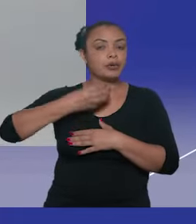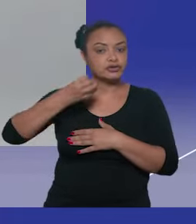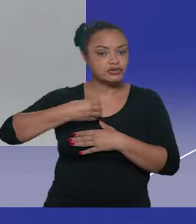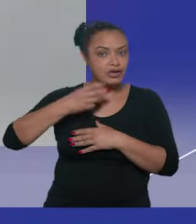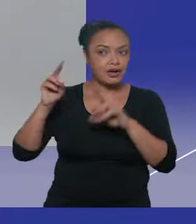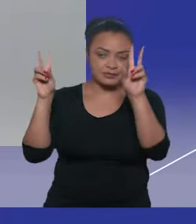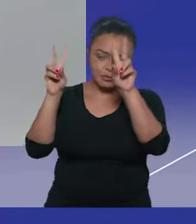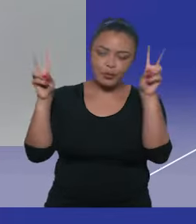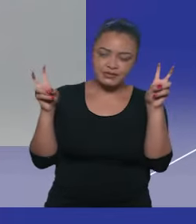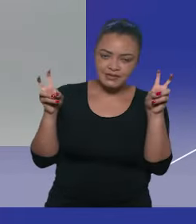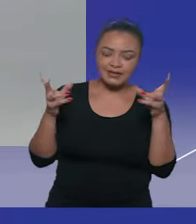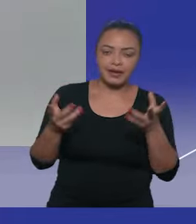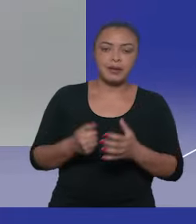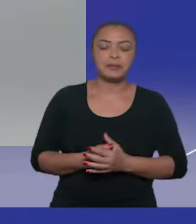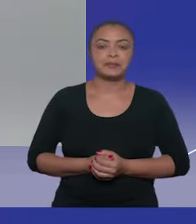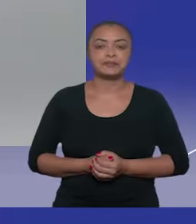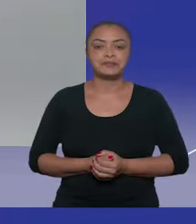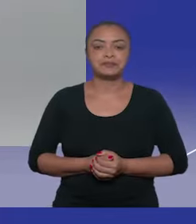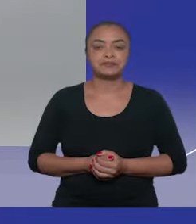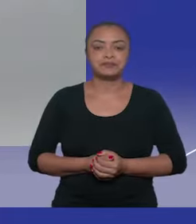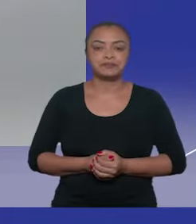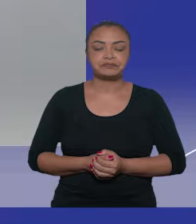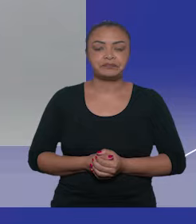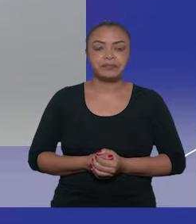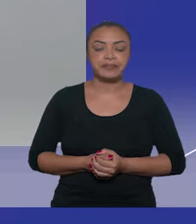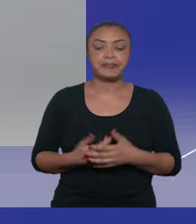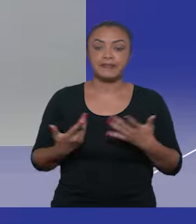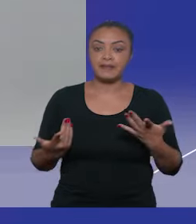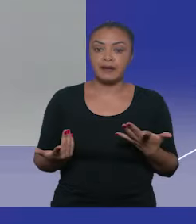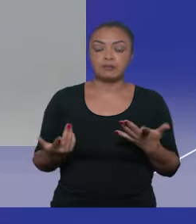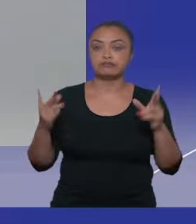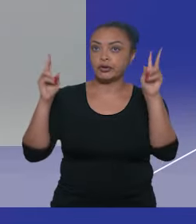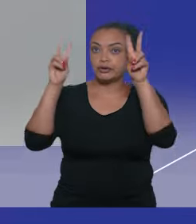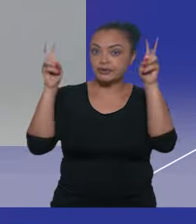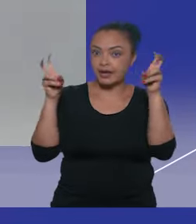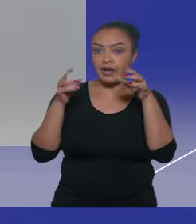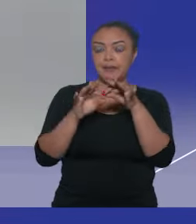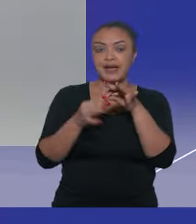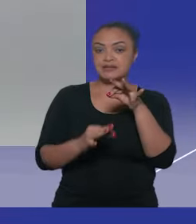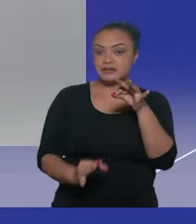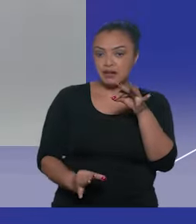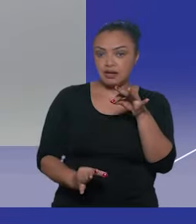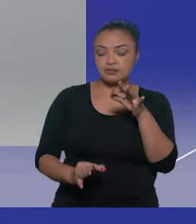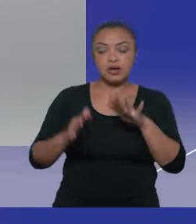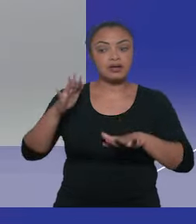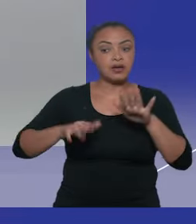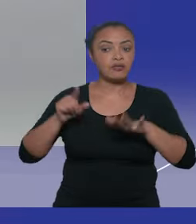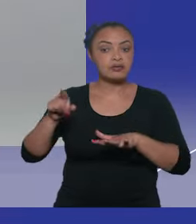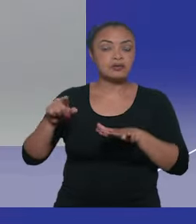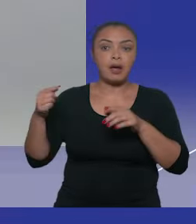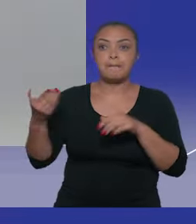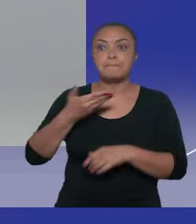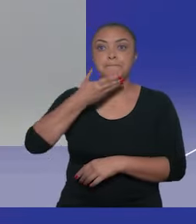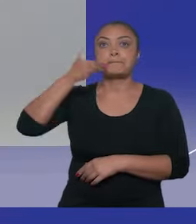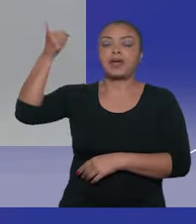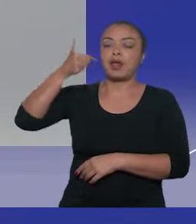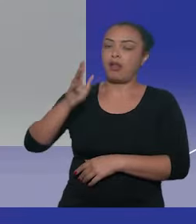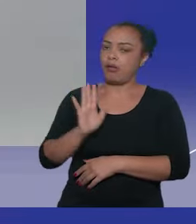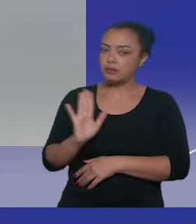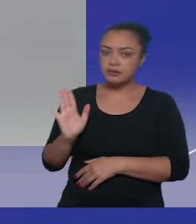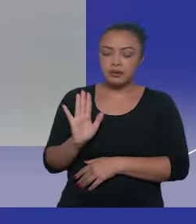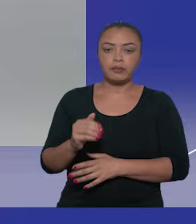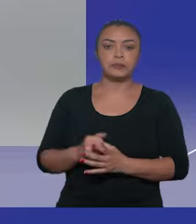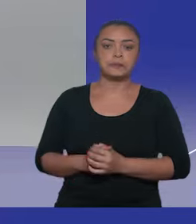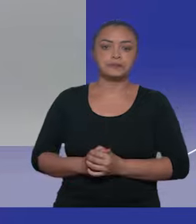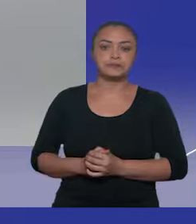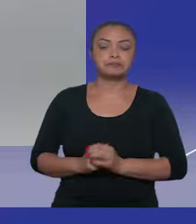episódio aí para ouvir um pouco mais sobre a reforma tributária. É um tema muito extenso. Ela pode não